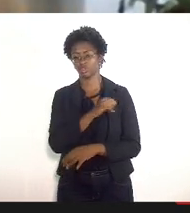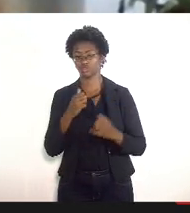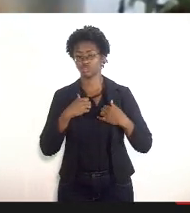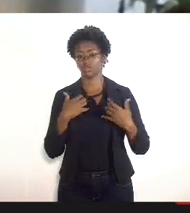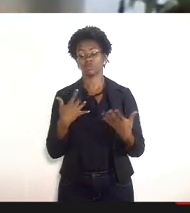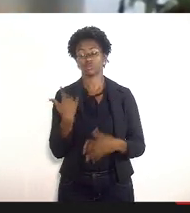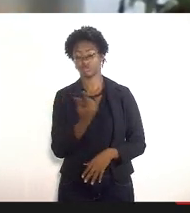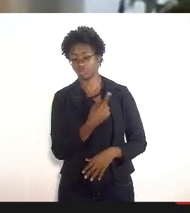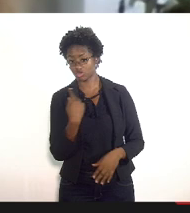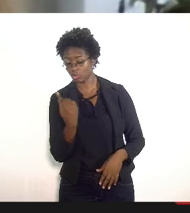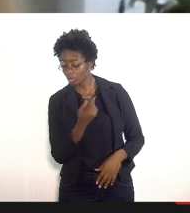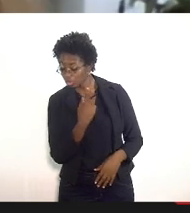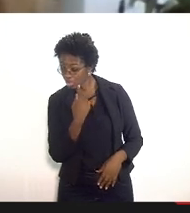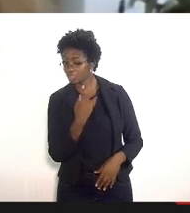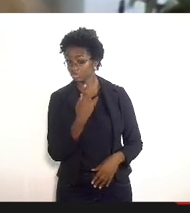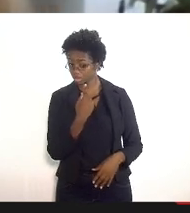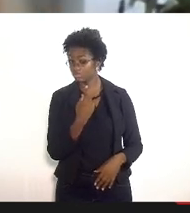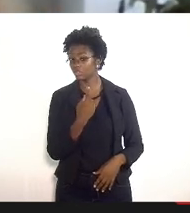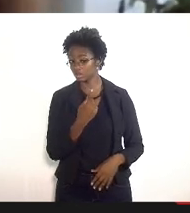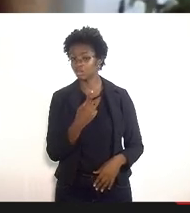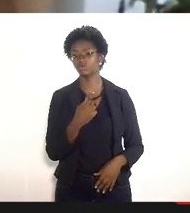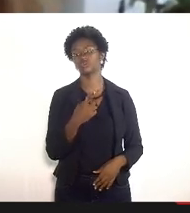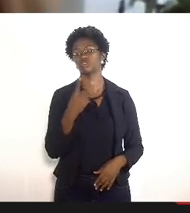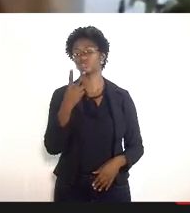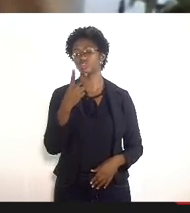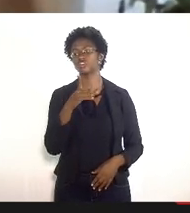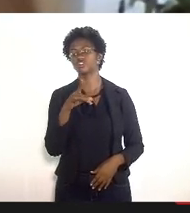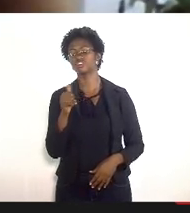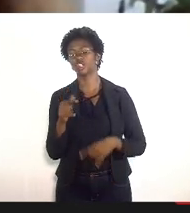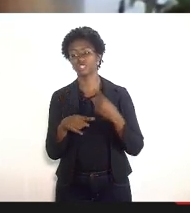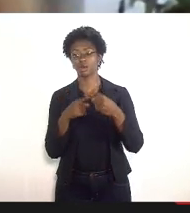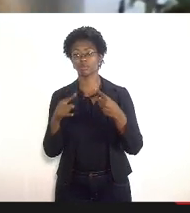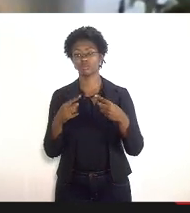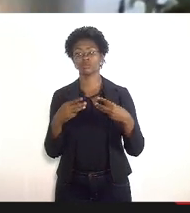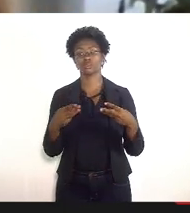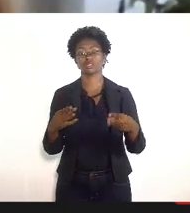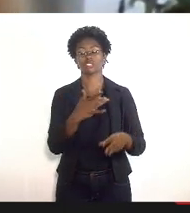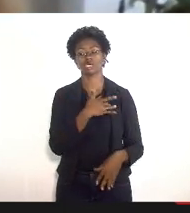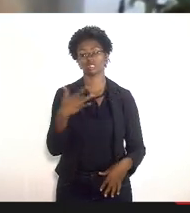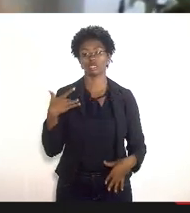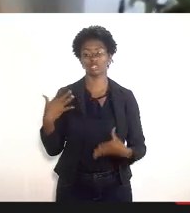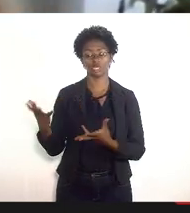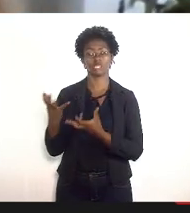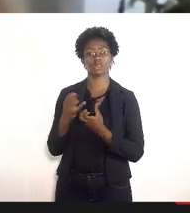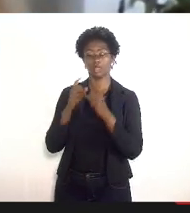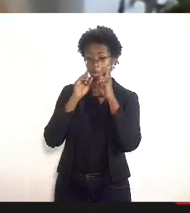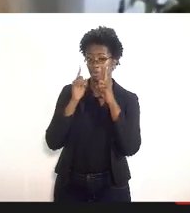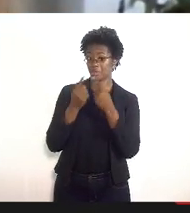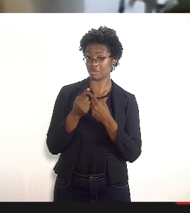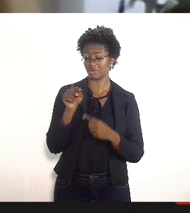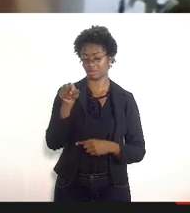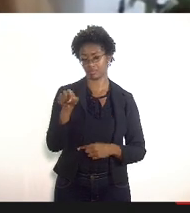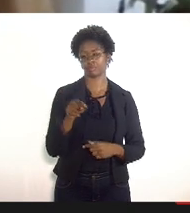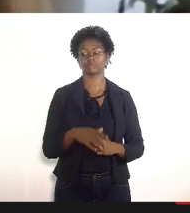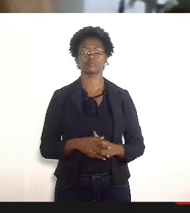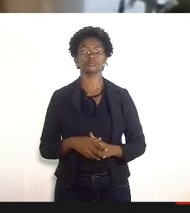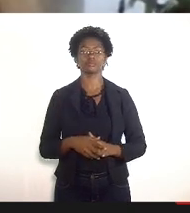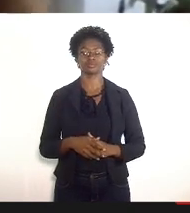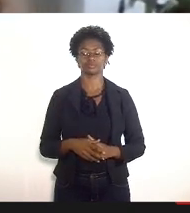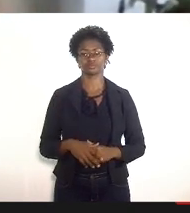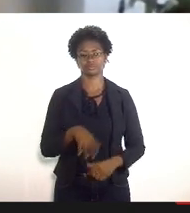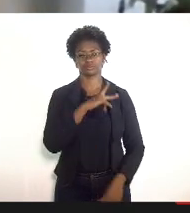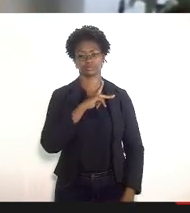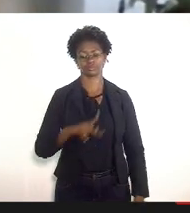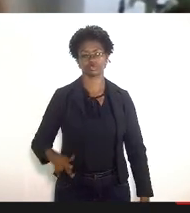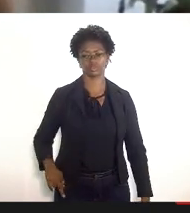dia 22, dois dias depois, o ministro da Saúde recebe numa reunião o presidente